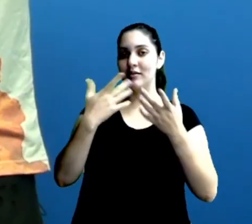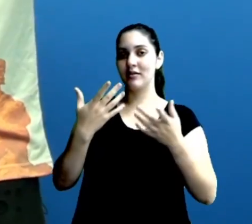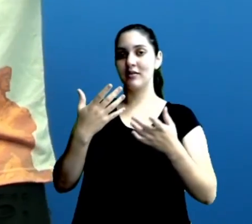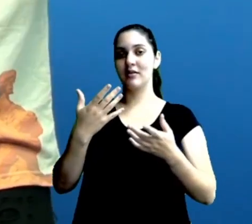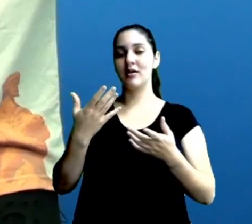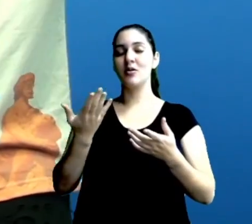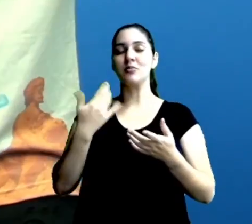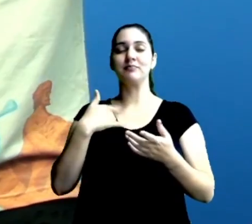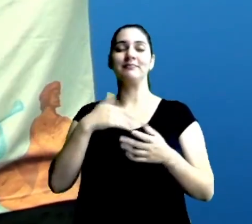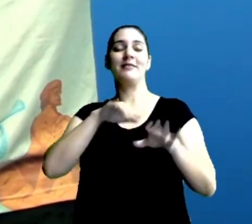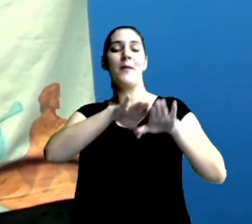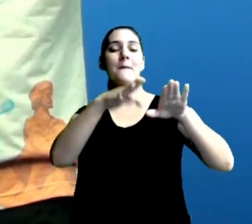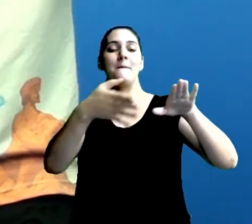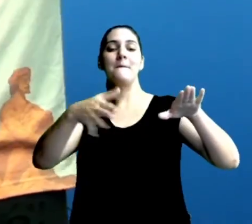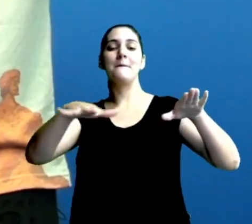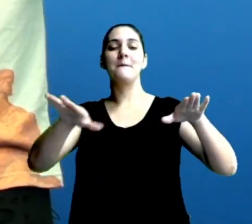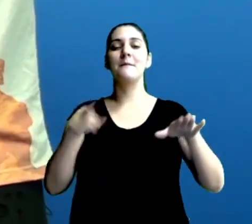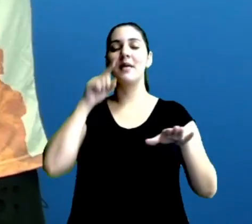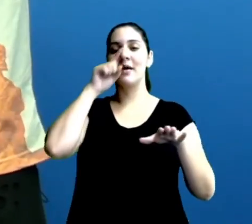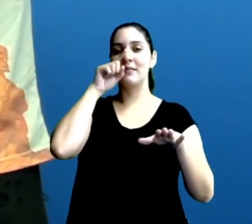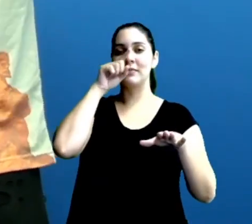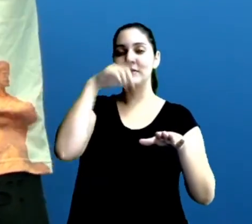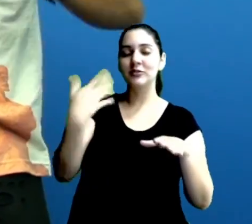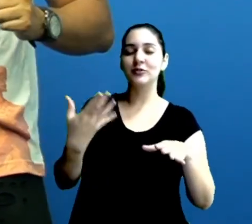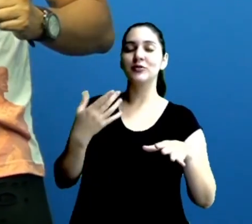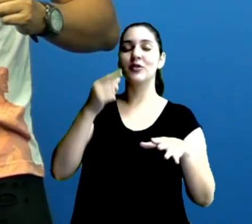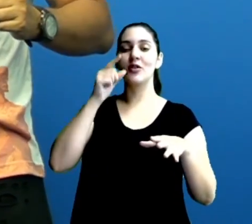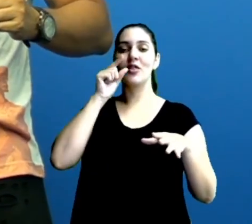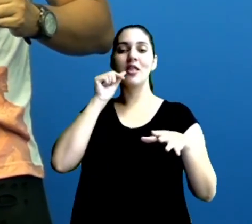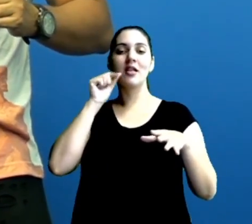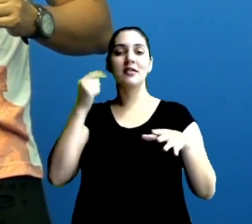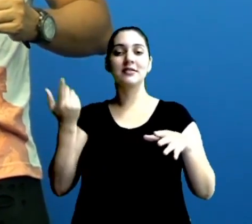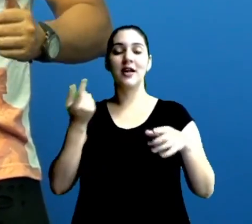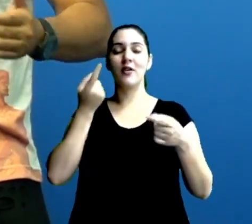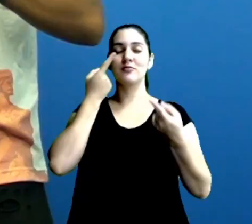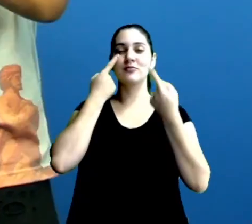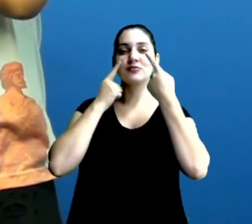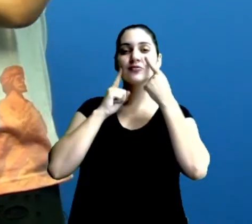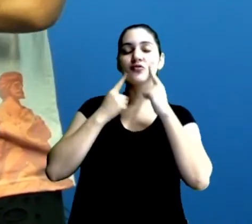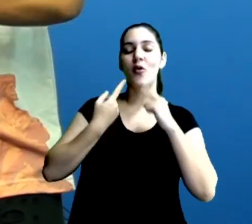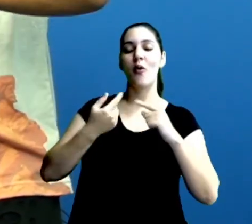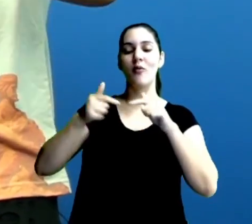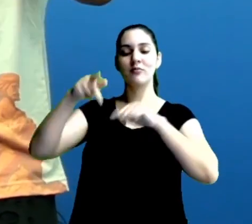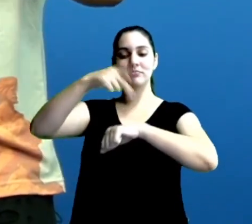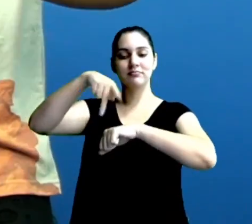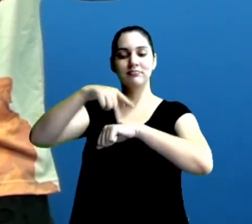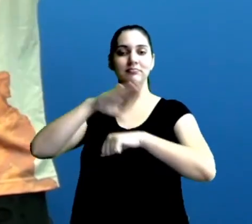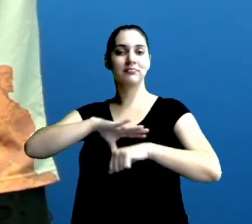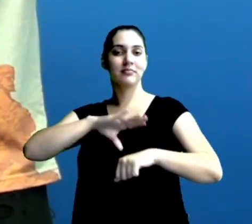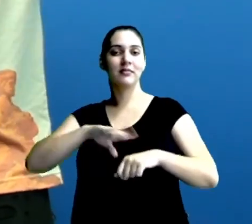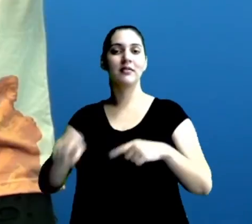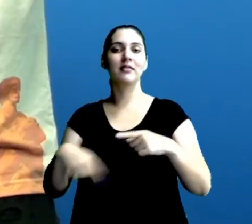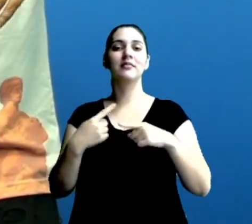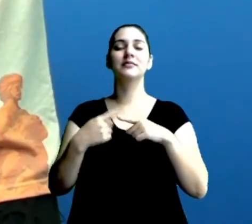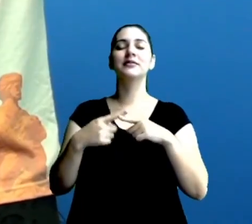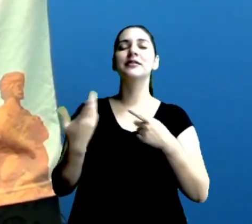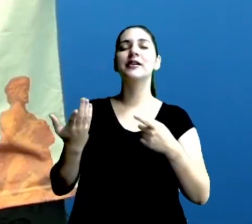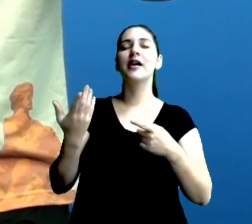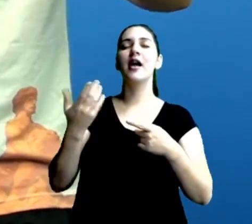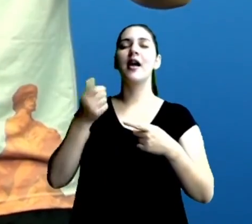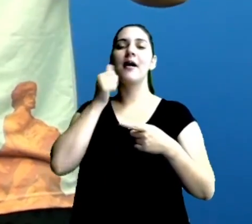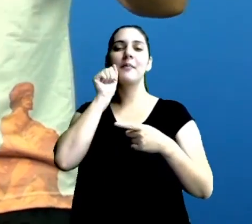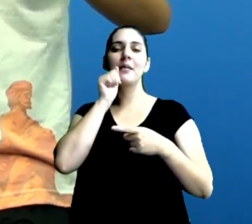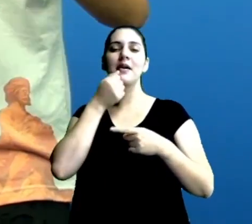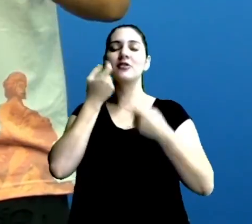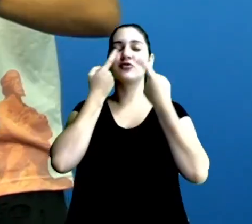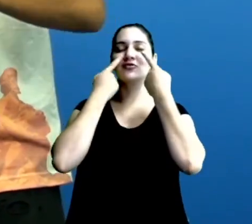ó mar tenebroso, quanto do teu sal são lágrimas de Portugal. Que justamente por ti muitas mães